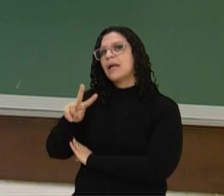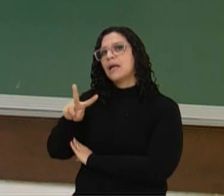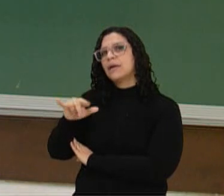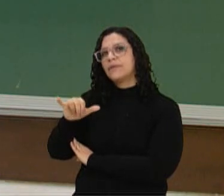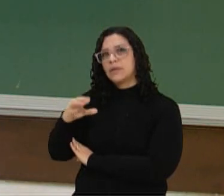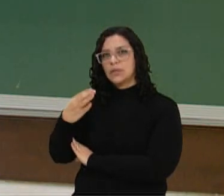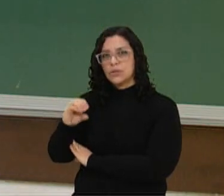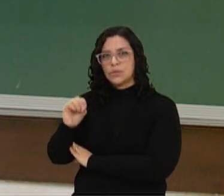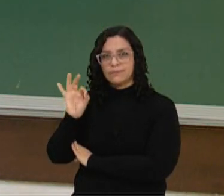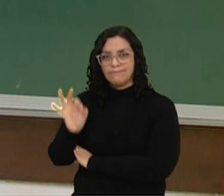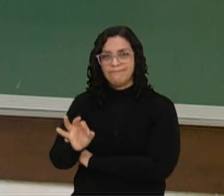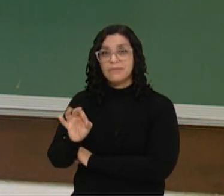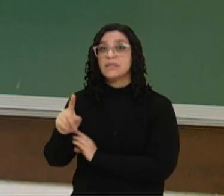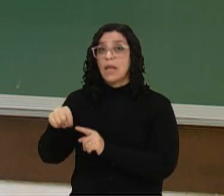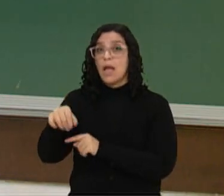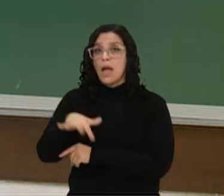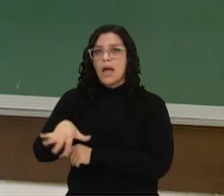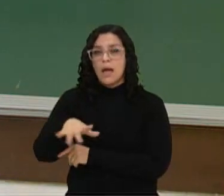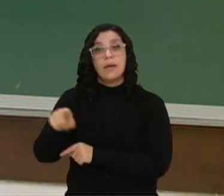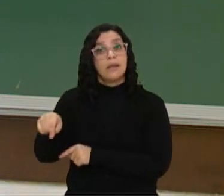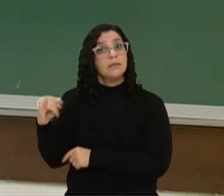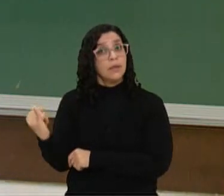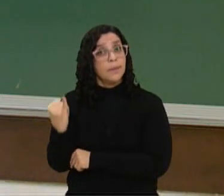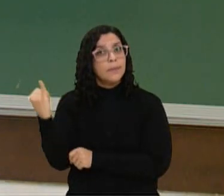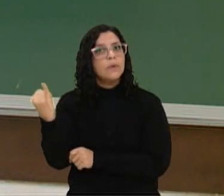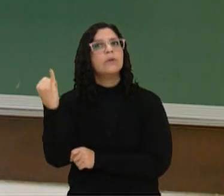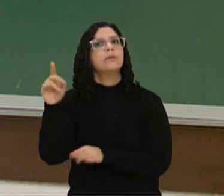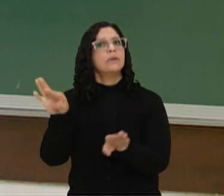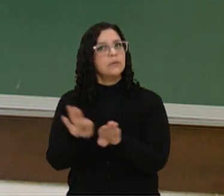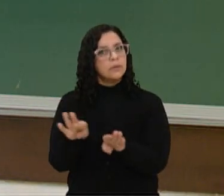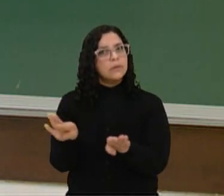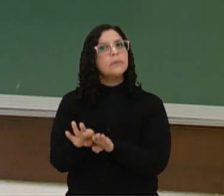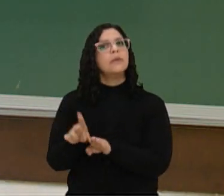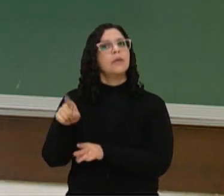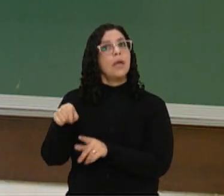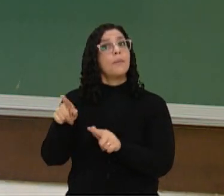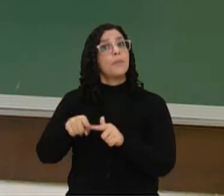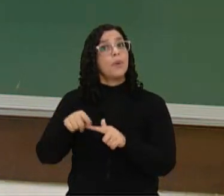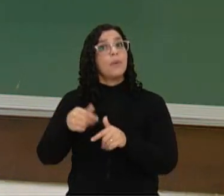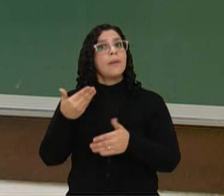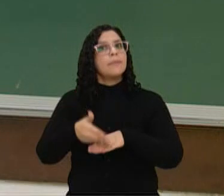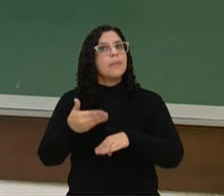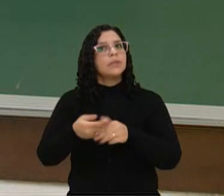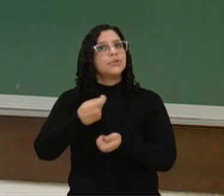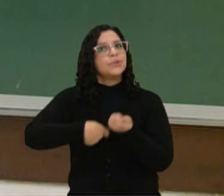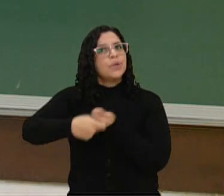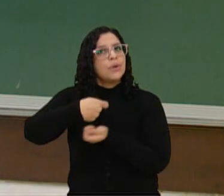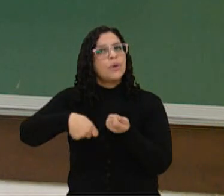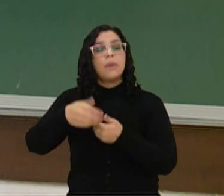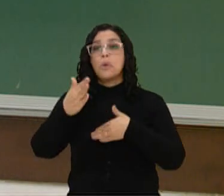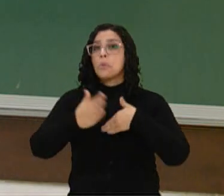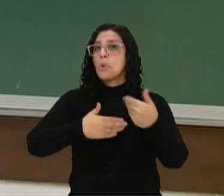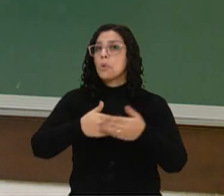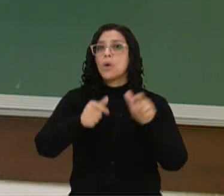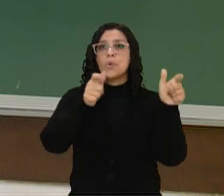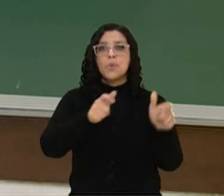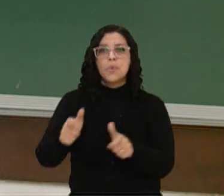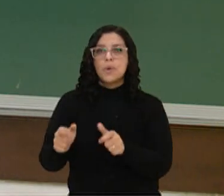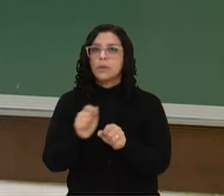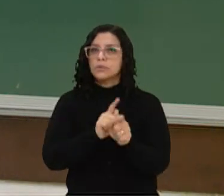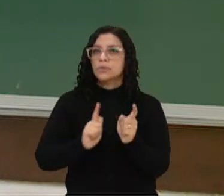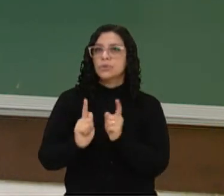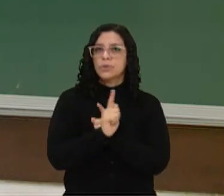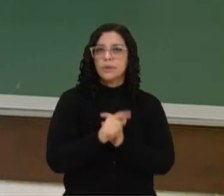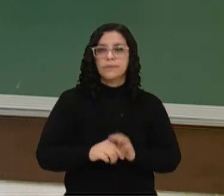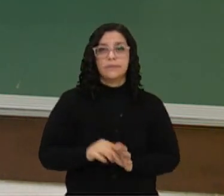setor terciário, também é um setor bem importante para as atividades econômicas de qualquer espaço